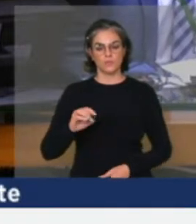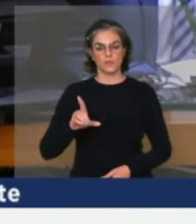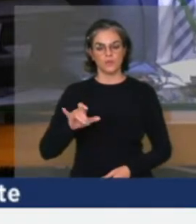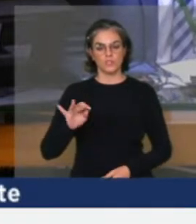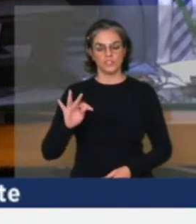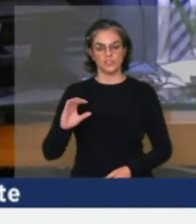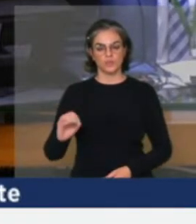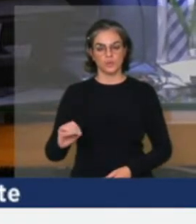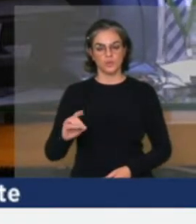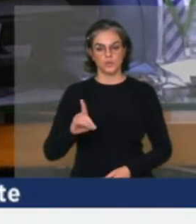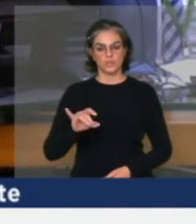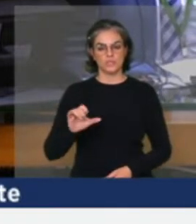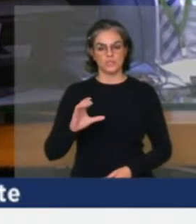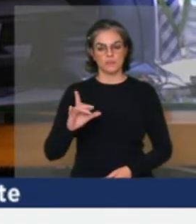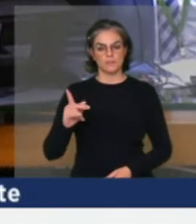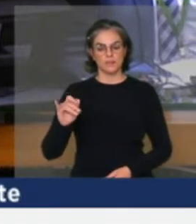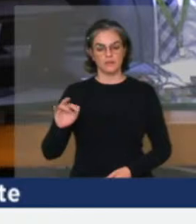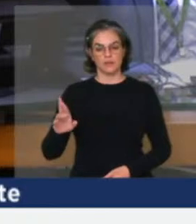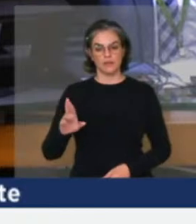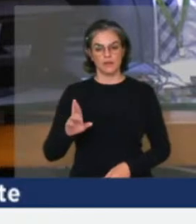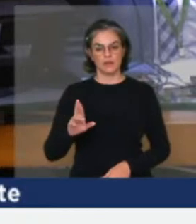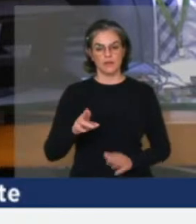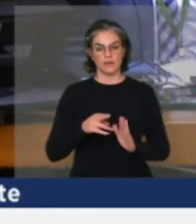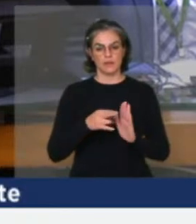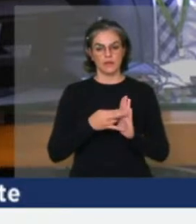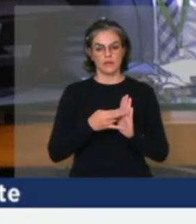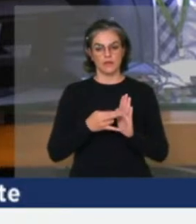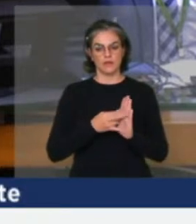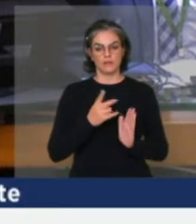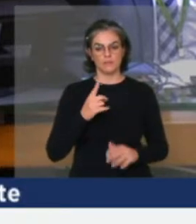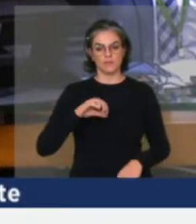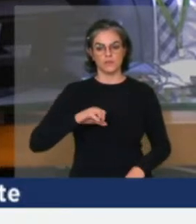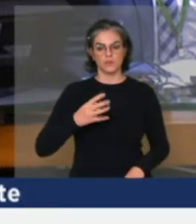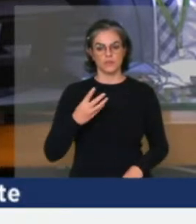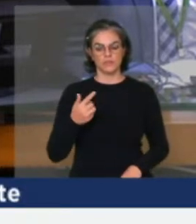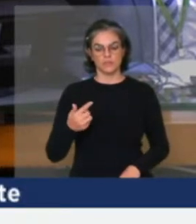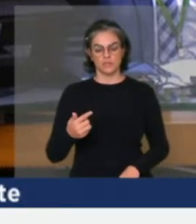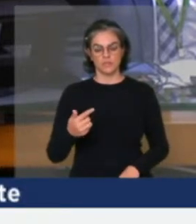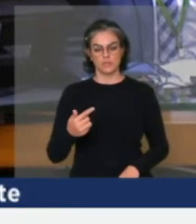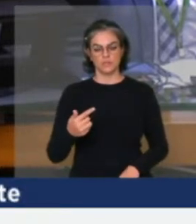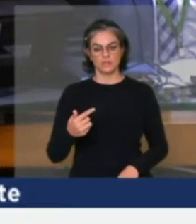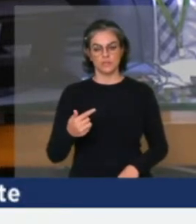1947. Declarei à época que a resposta aos questionamentos formulados